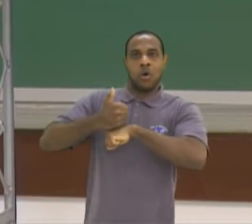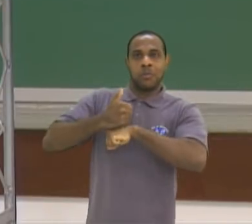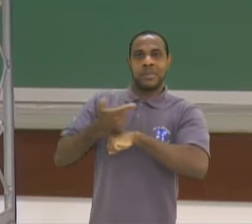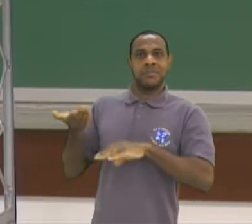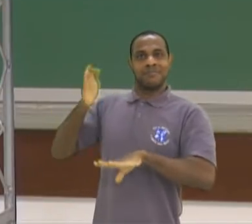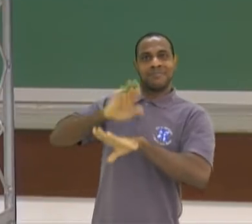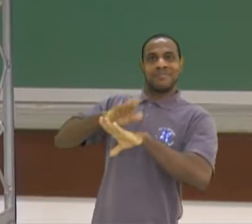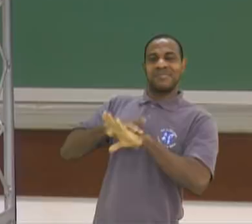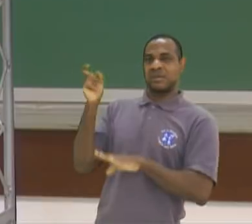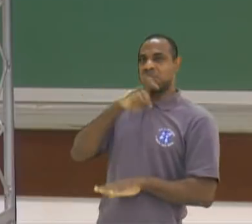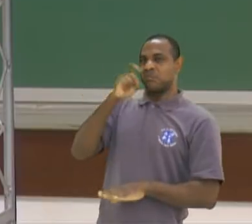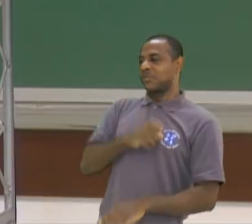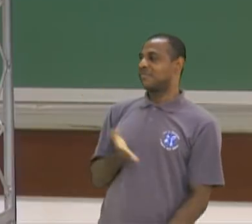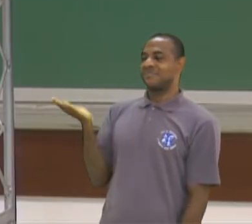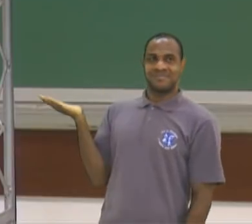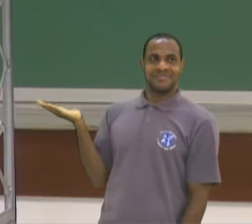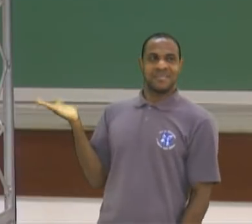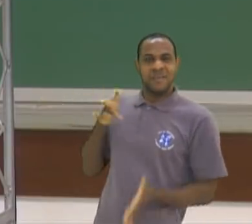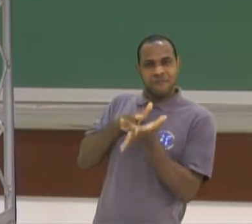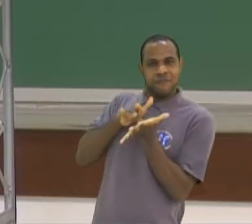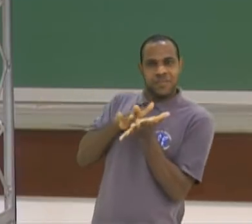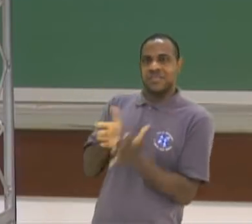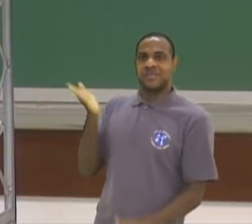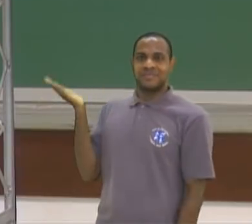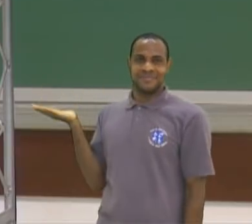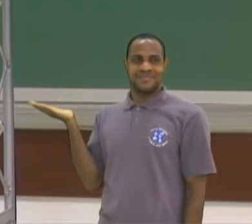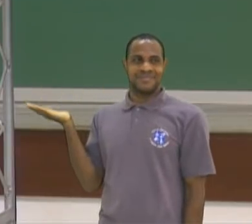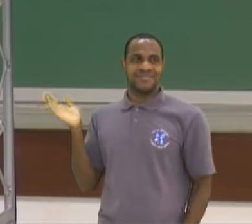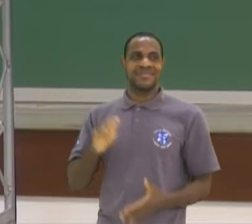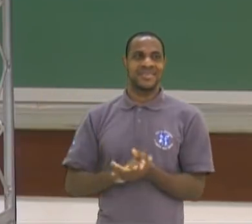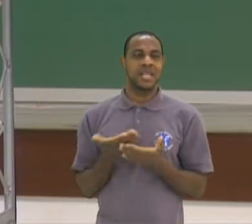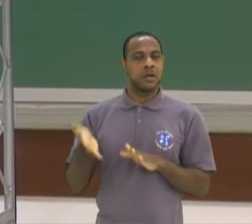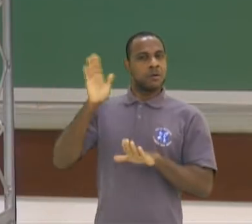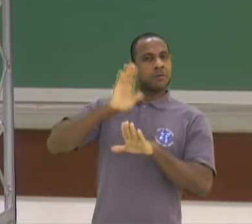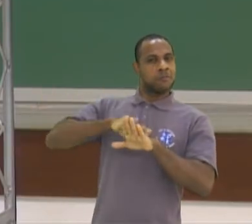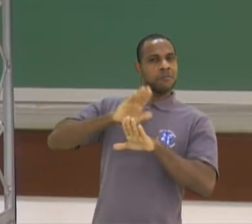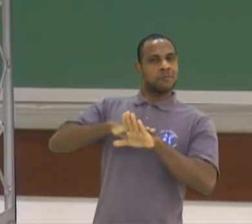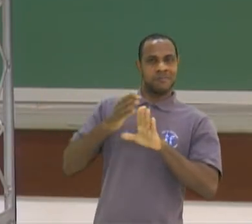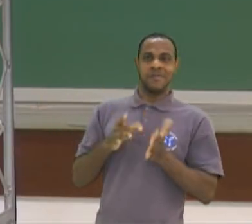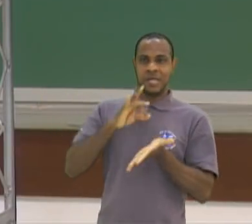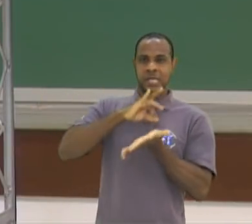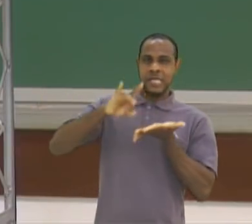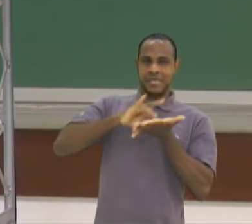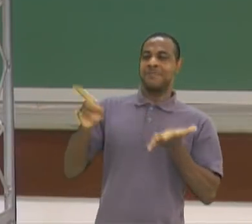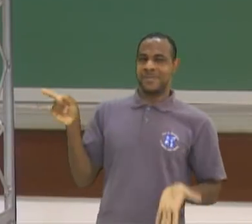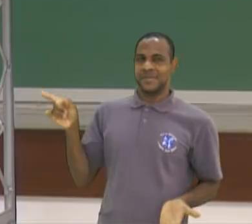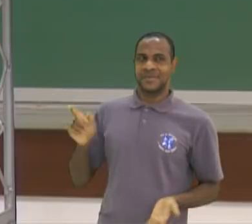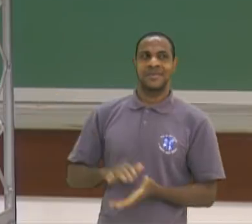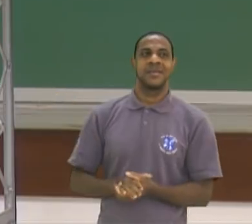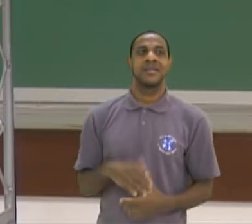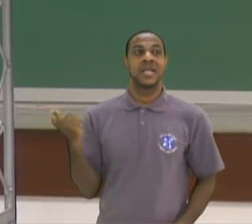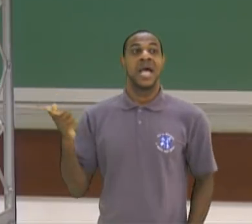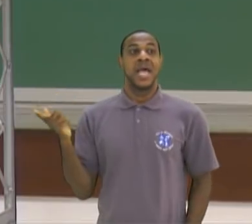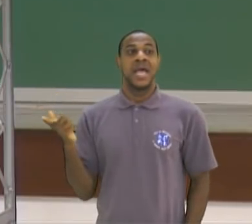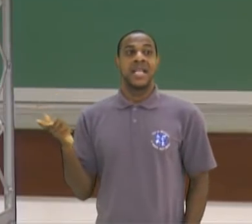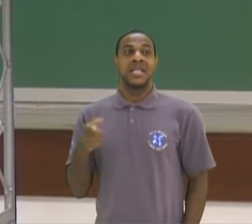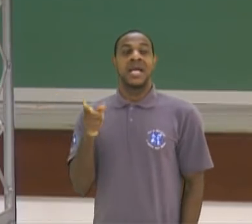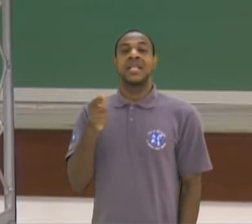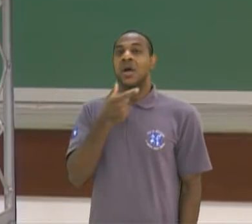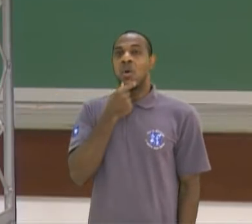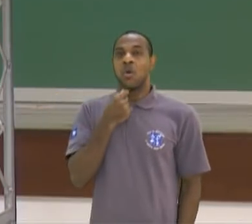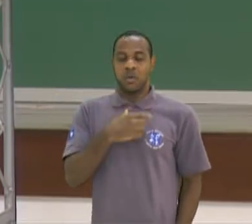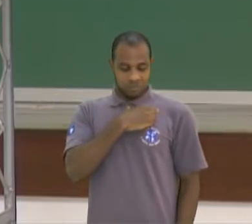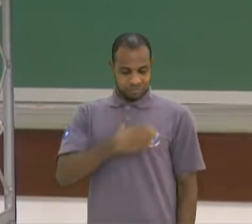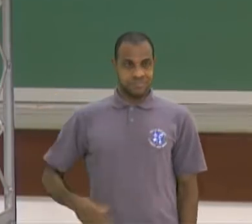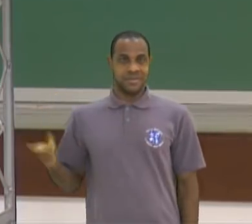exército. O Augusto Pinochet, nomeado pelo Salvador Allende, liderou o golpe de Estado e assumiu a presidência com a